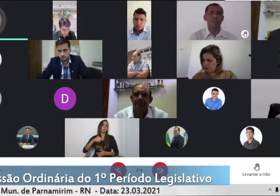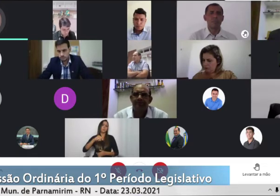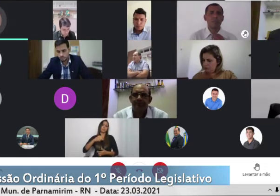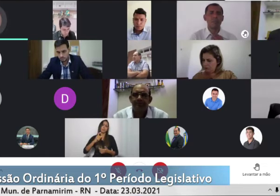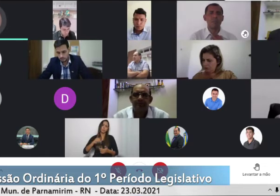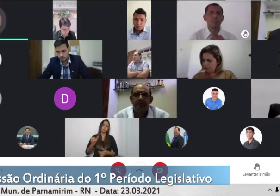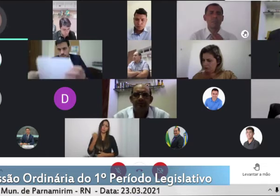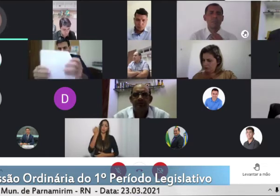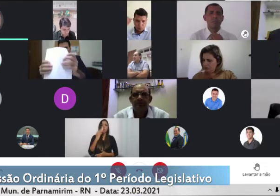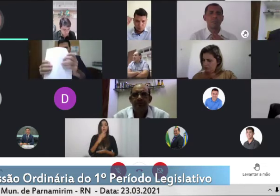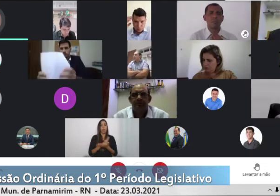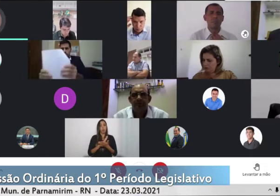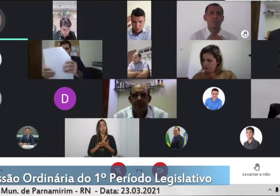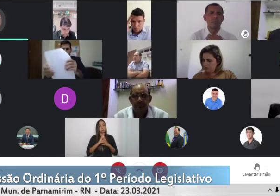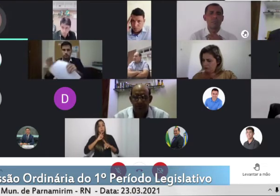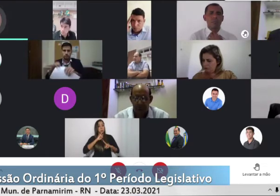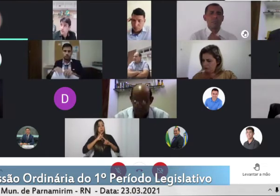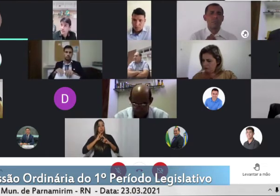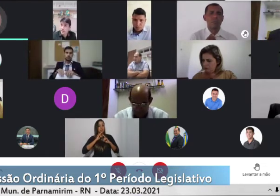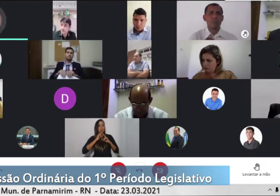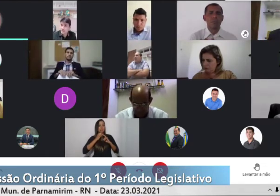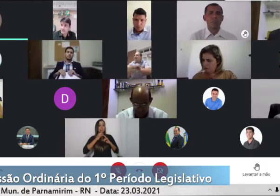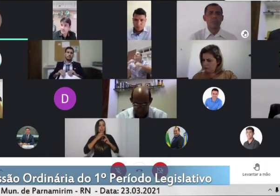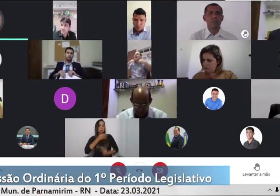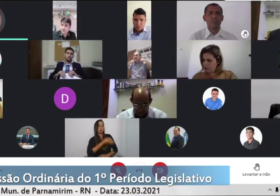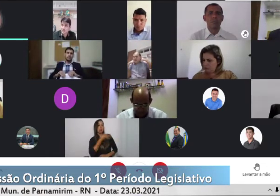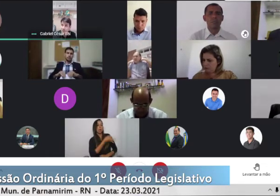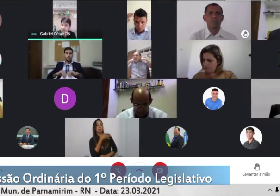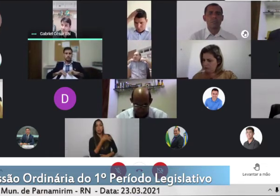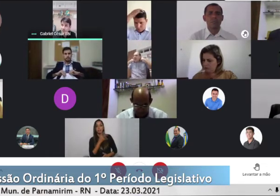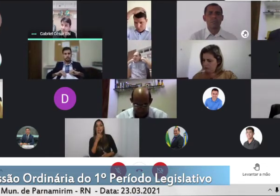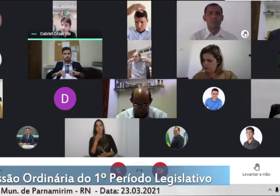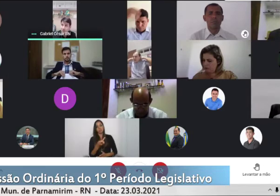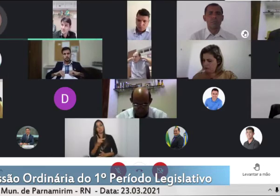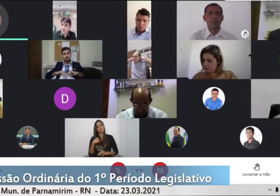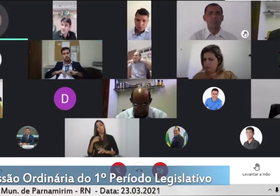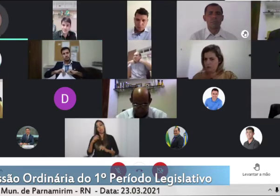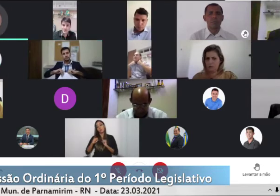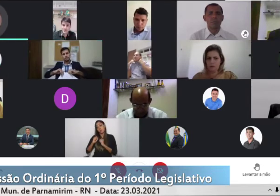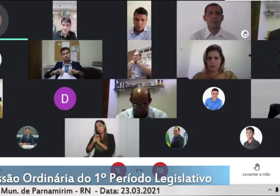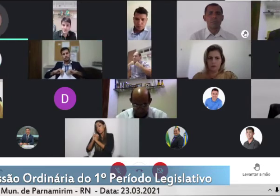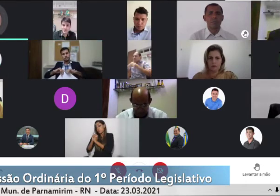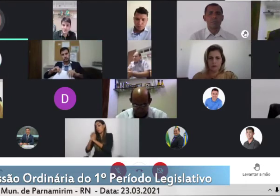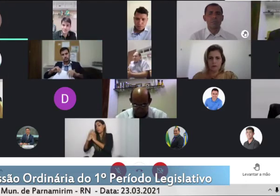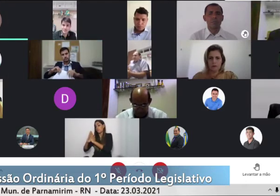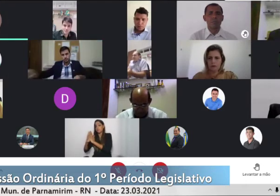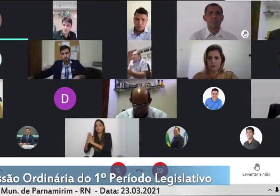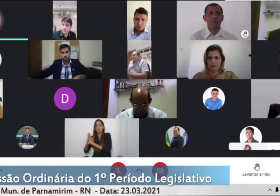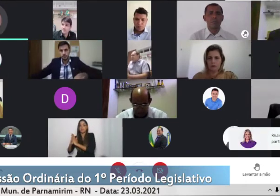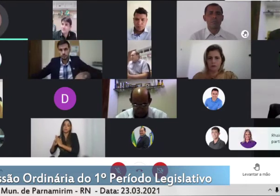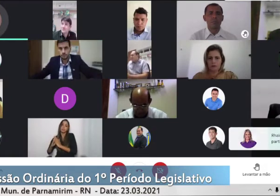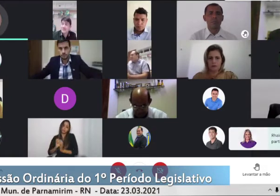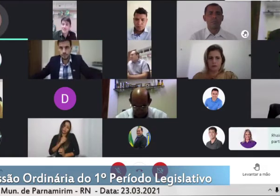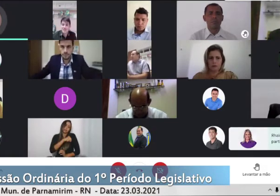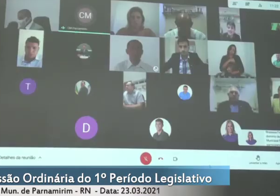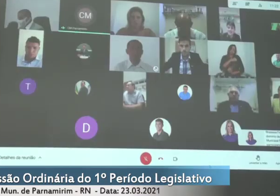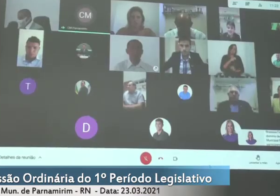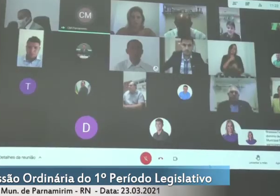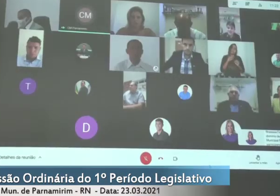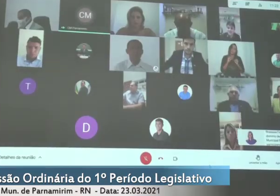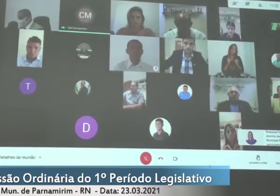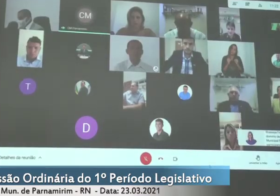Claro, podemos rezar em casa, podemos orar em casa, com certeza. Mas é através da igreja, é através de uma palavra do pastor,